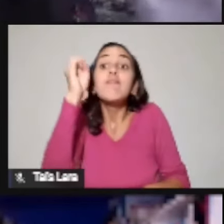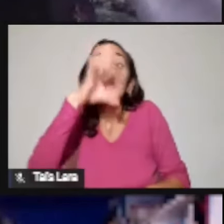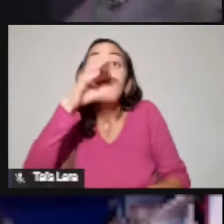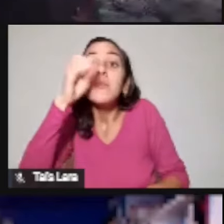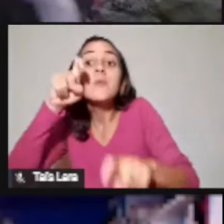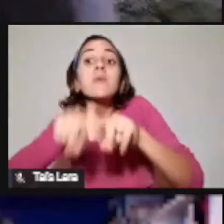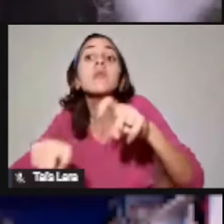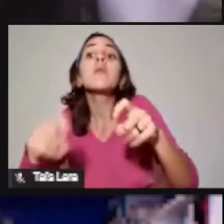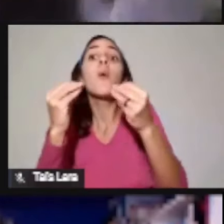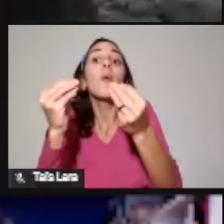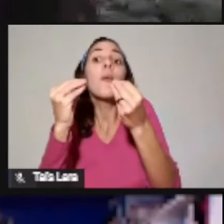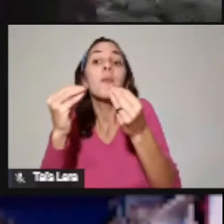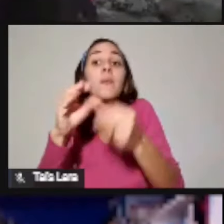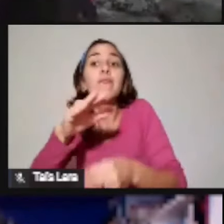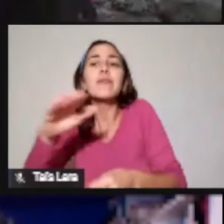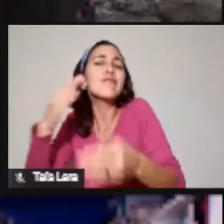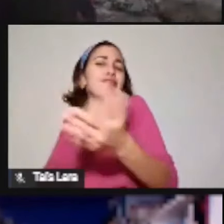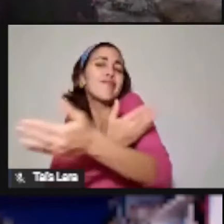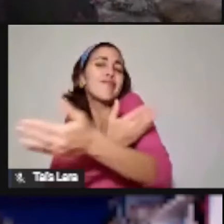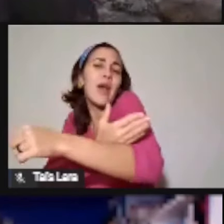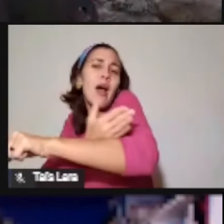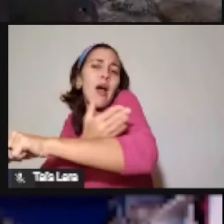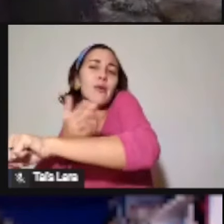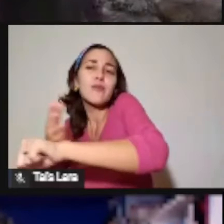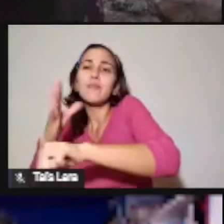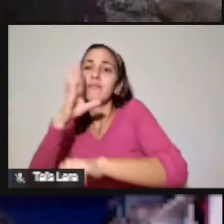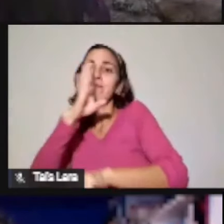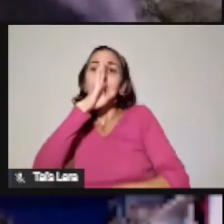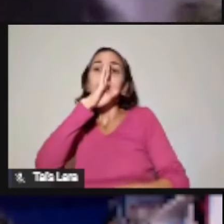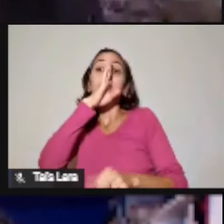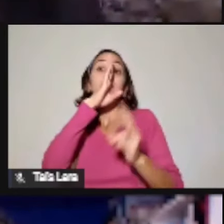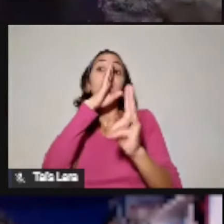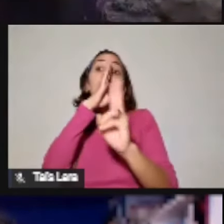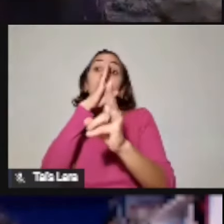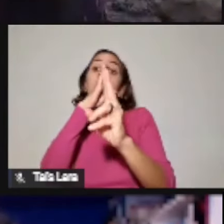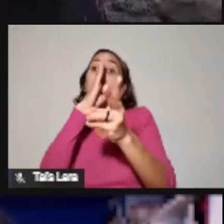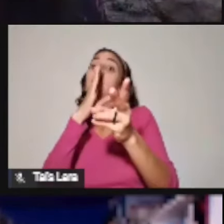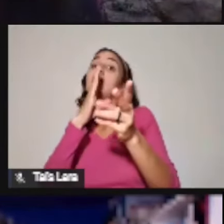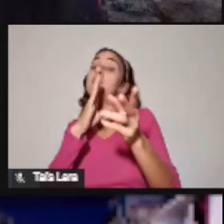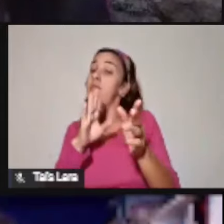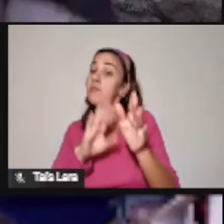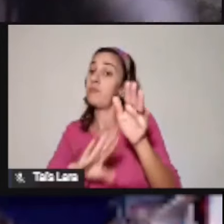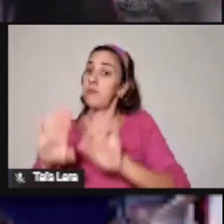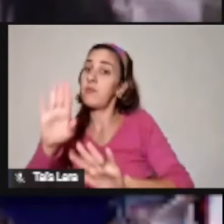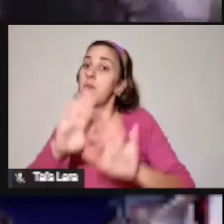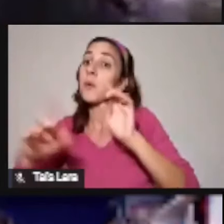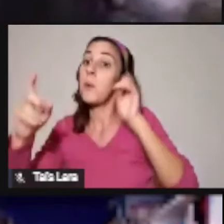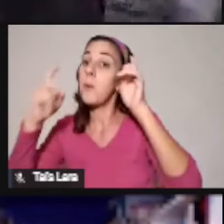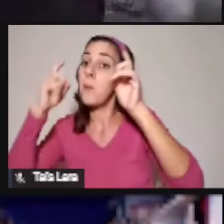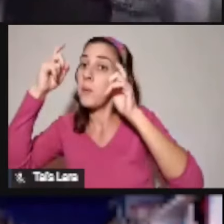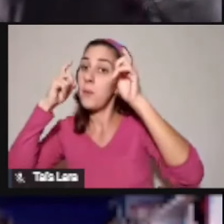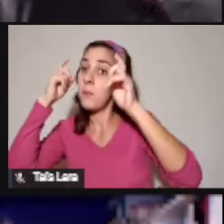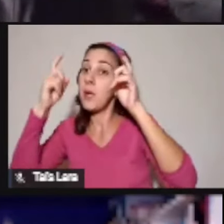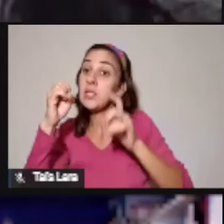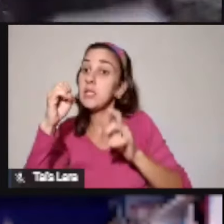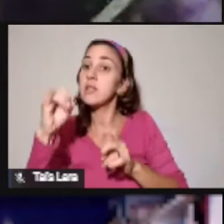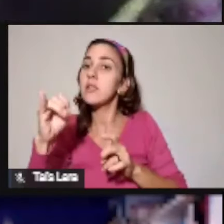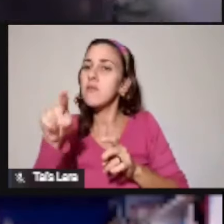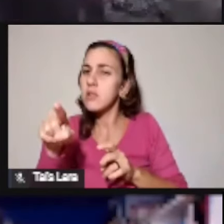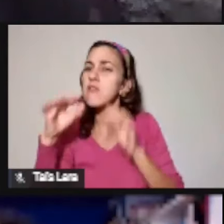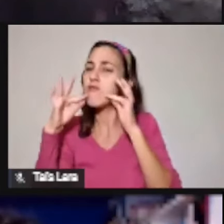acontecendo em casa, se está acontecendo ali na tua família, primeiro, repensar essa dinâmica familiar, e se está acontecendo perto de você,